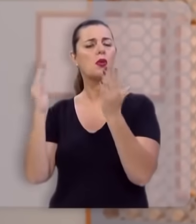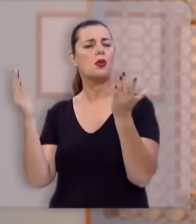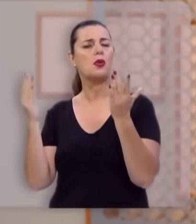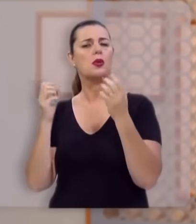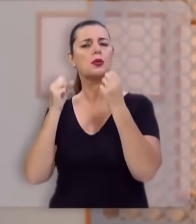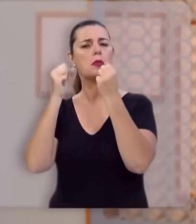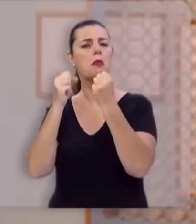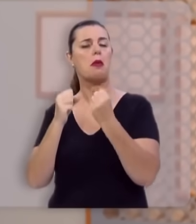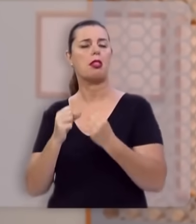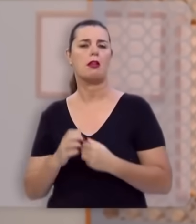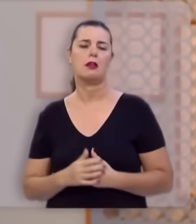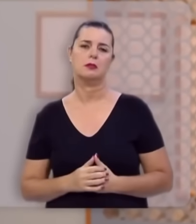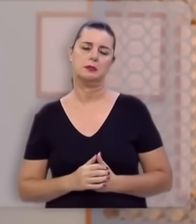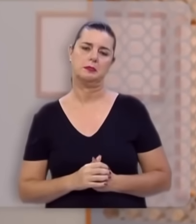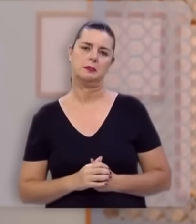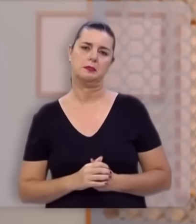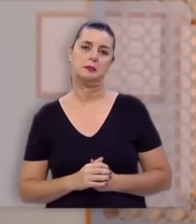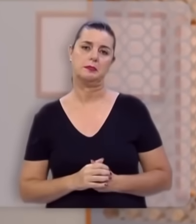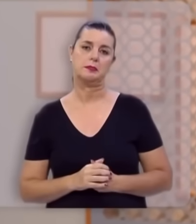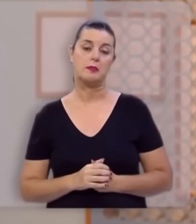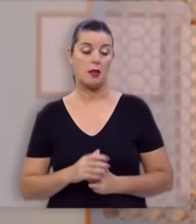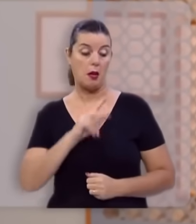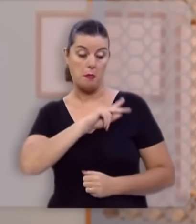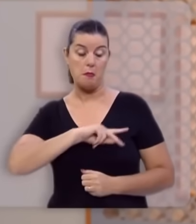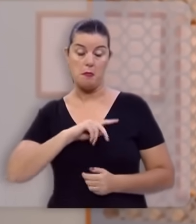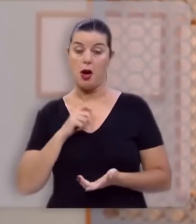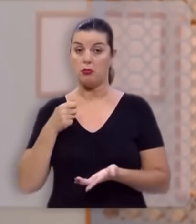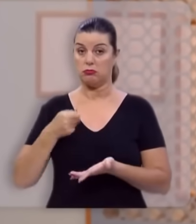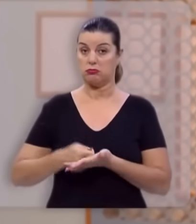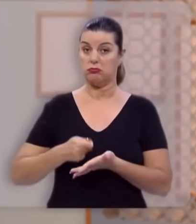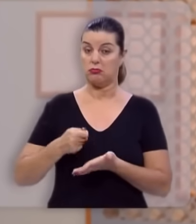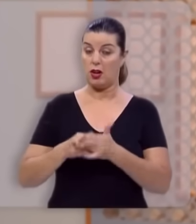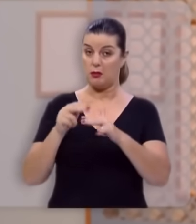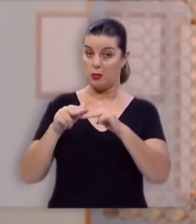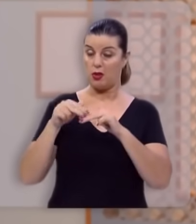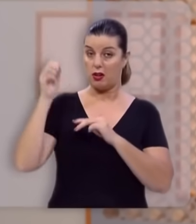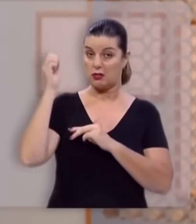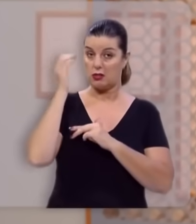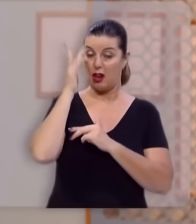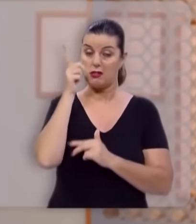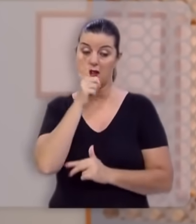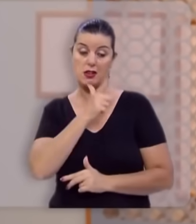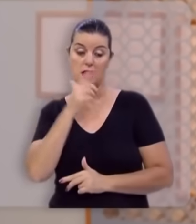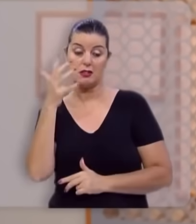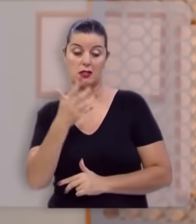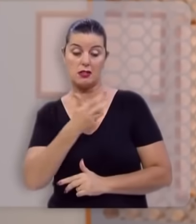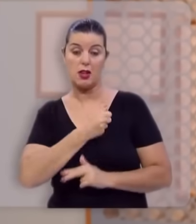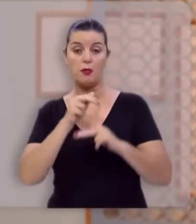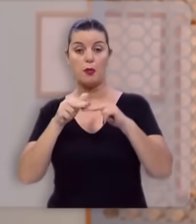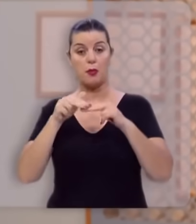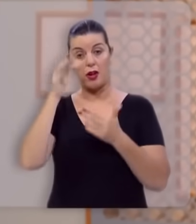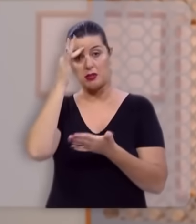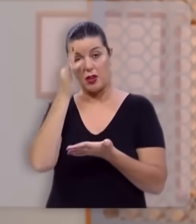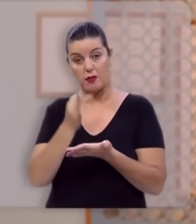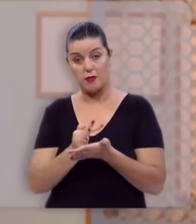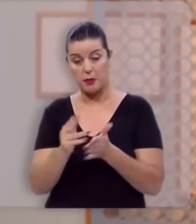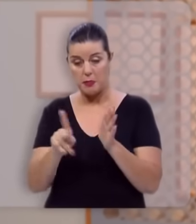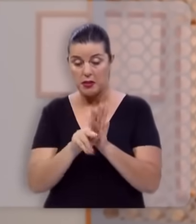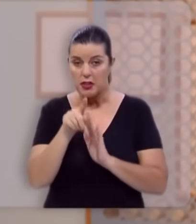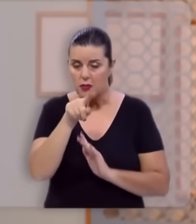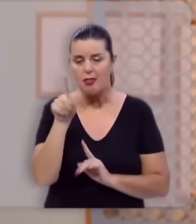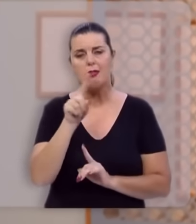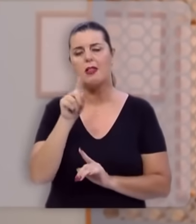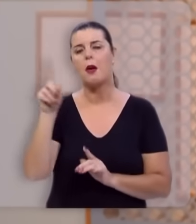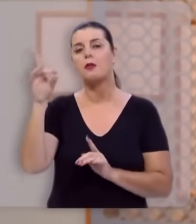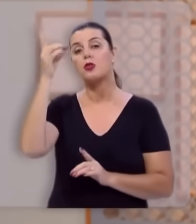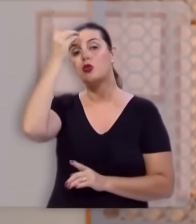potestade. E Paulo vai afirmar, pela graça sois salvos, mediante a fé, isso não vem de vós, é dom